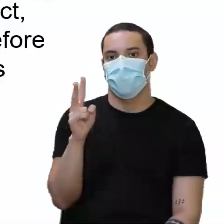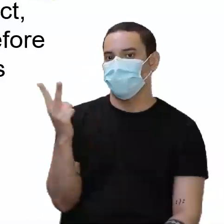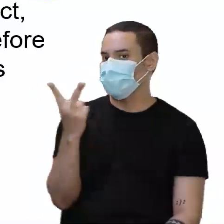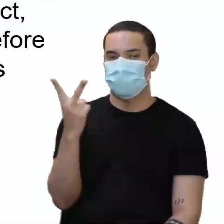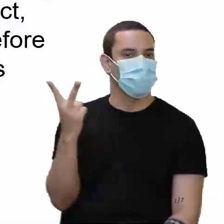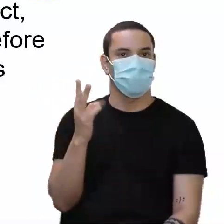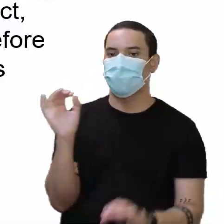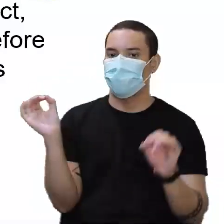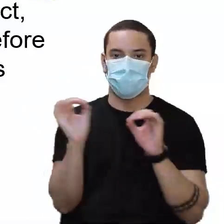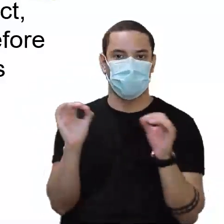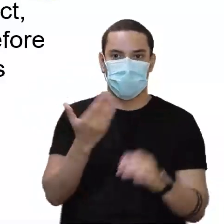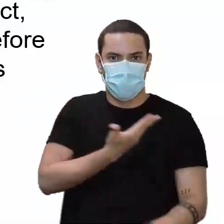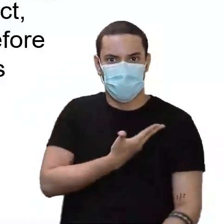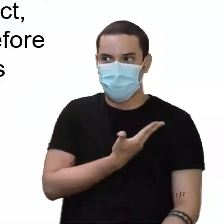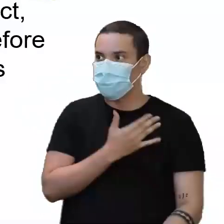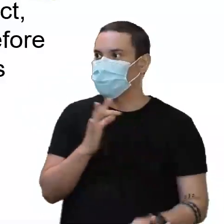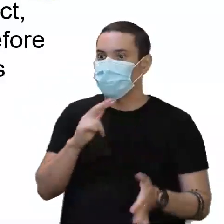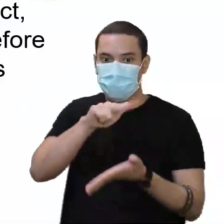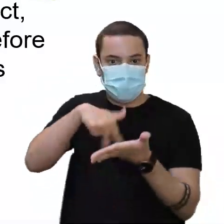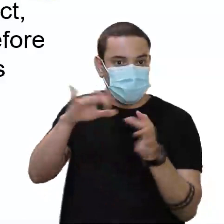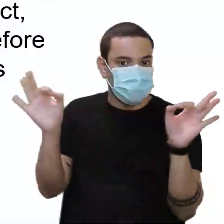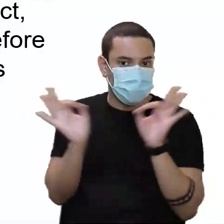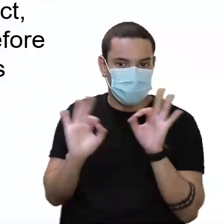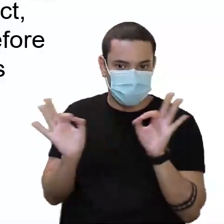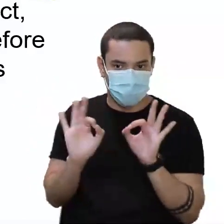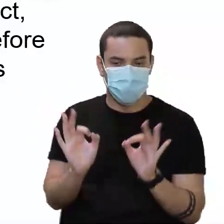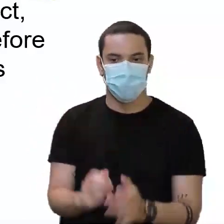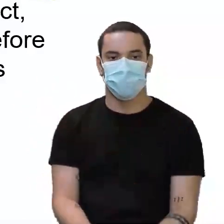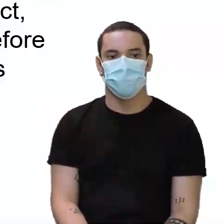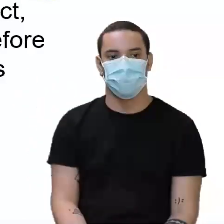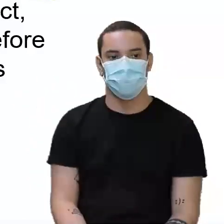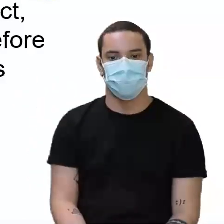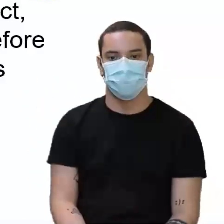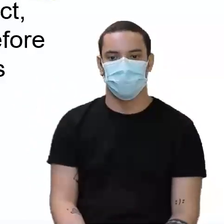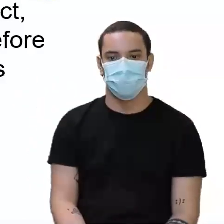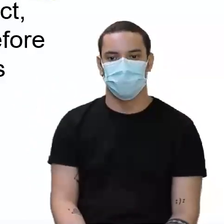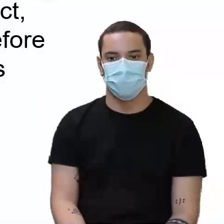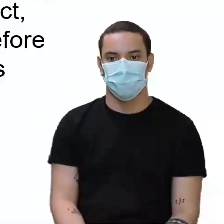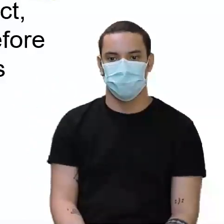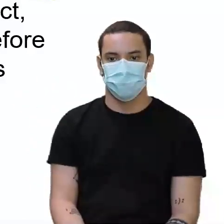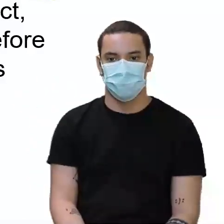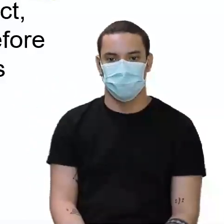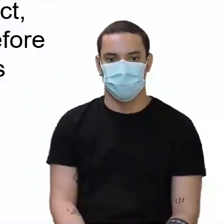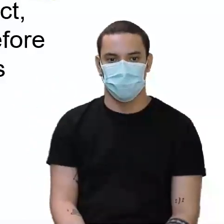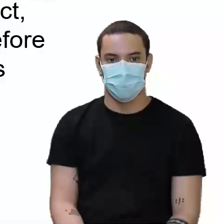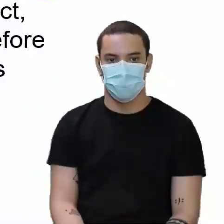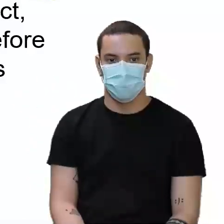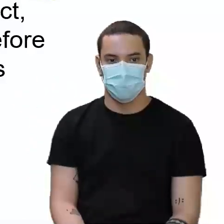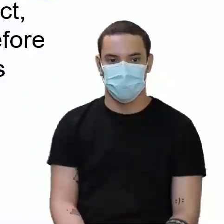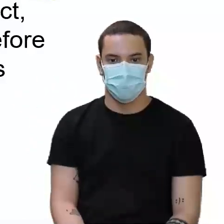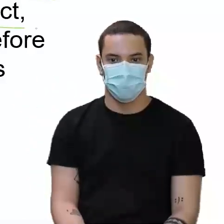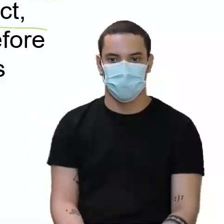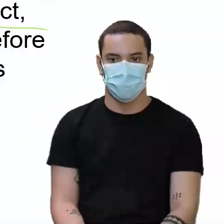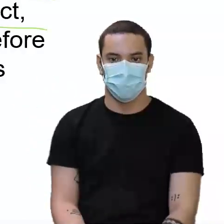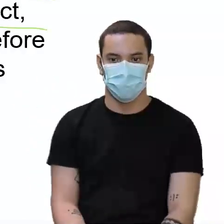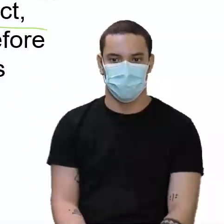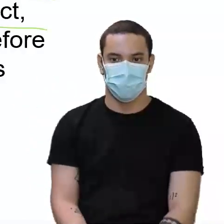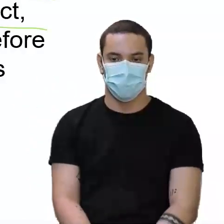dançando. In fact, na verdade, Danny and Emily,